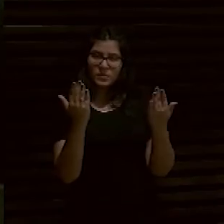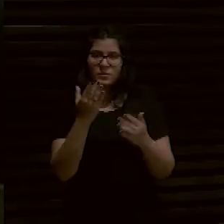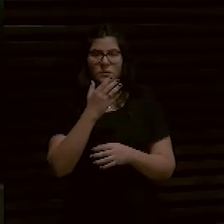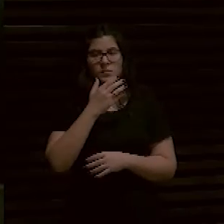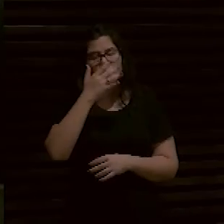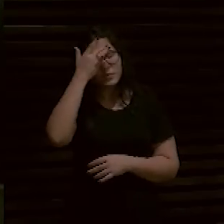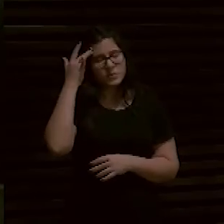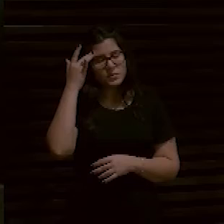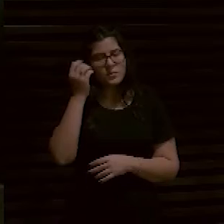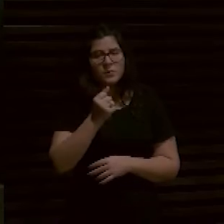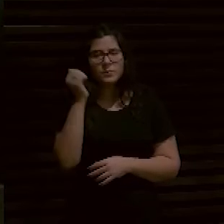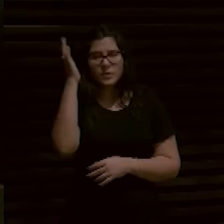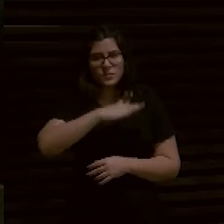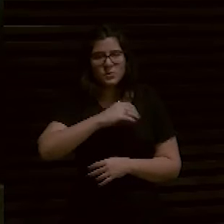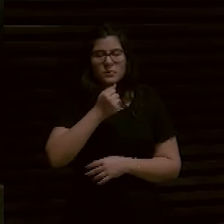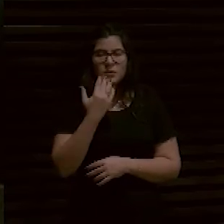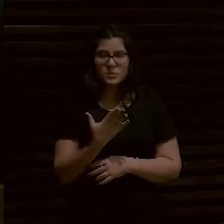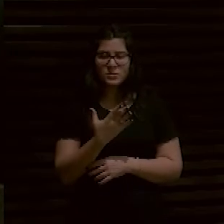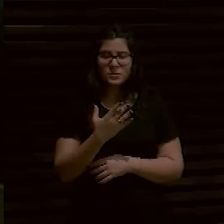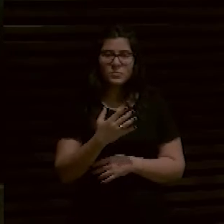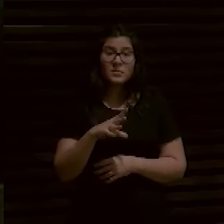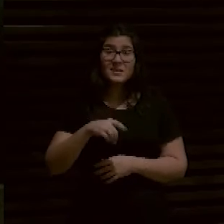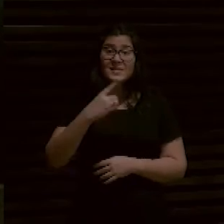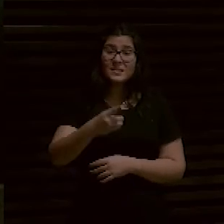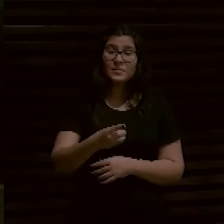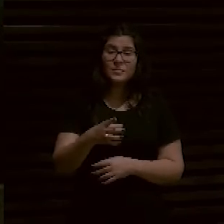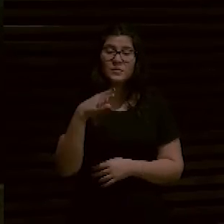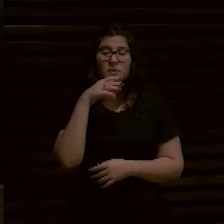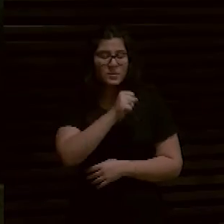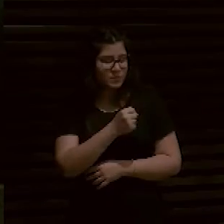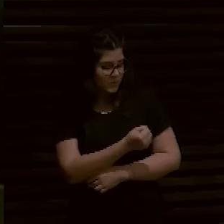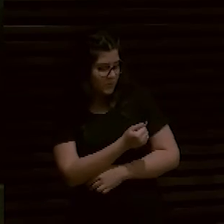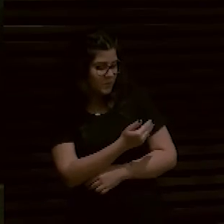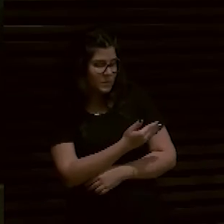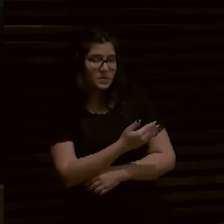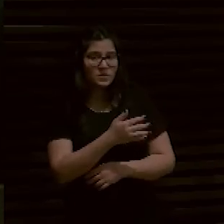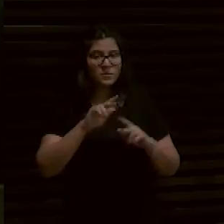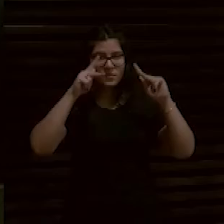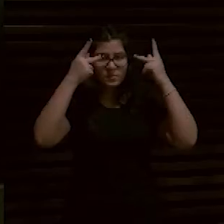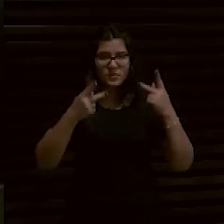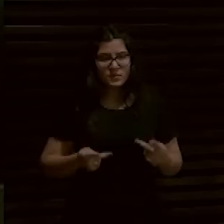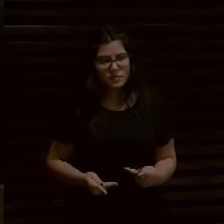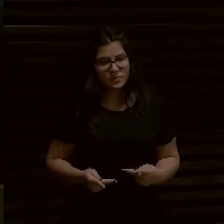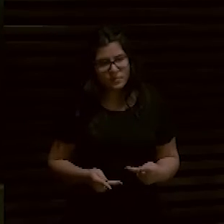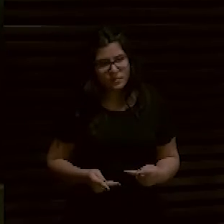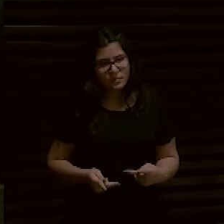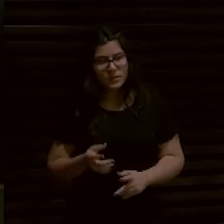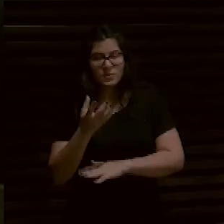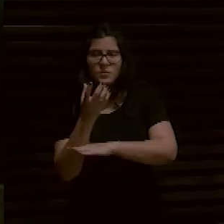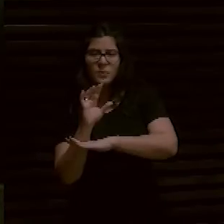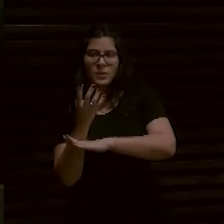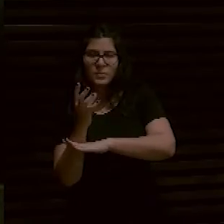bendito, ele passa imediatamente a tecer sobre o coração humano. Arrasou que o arbusto